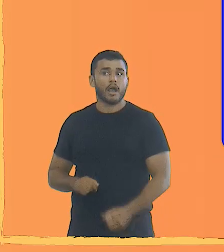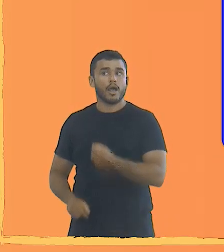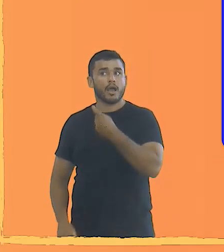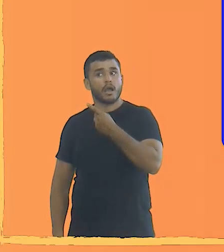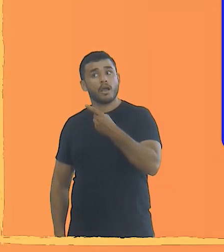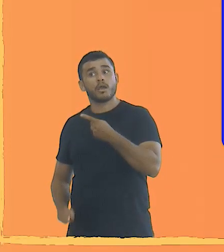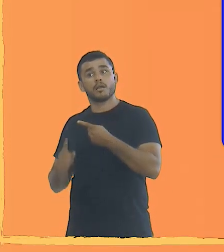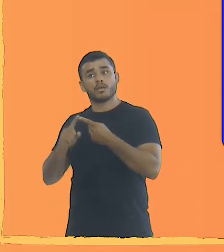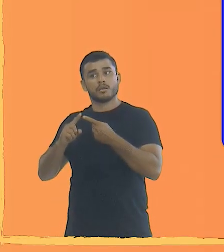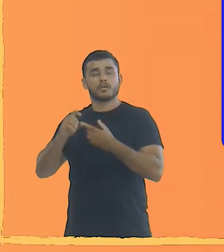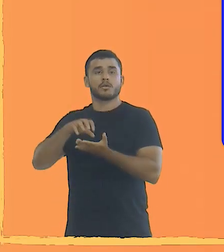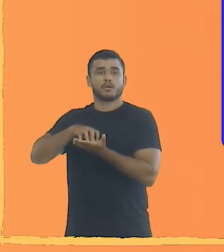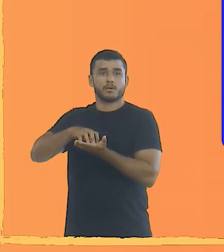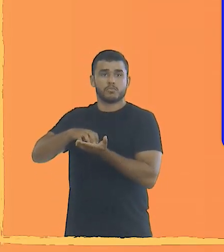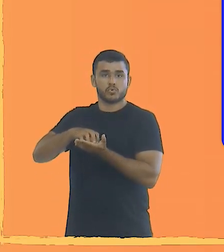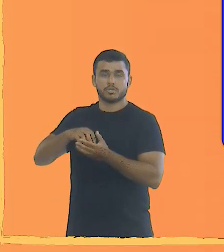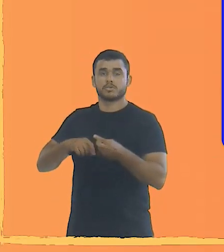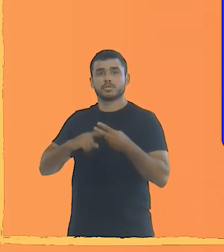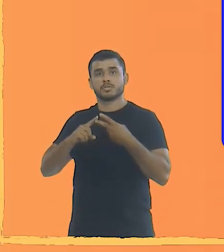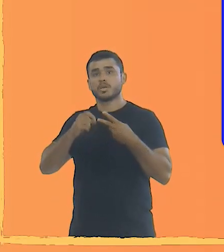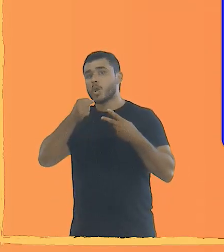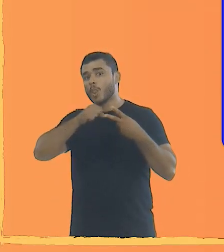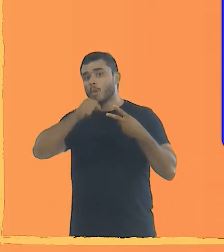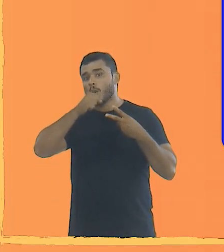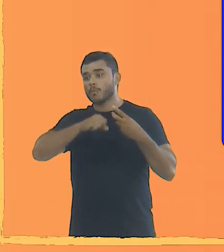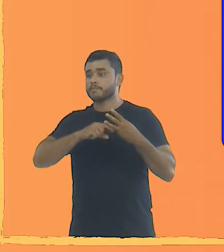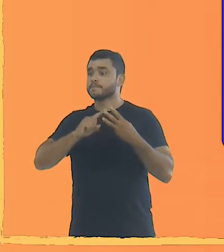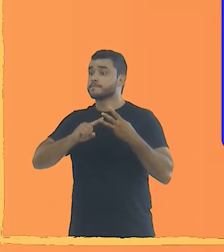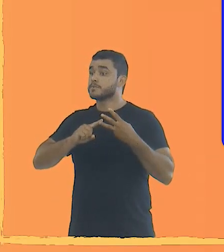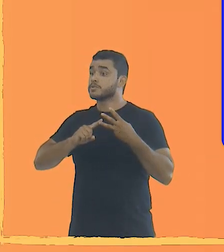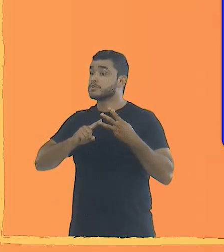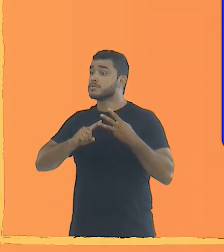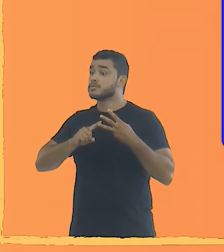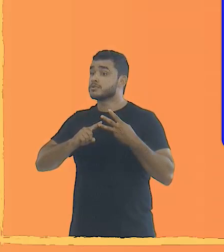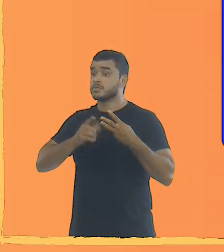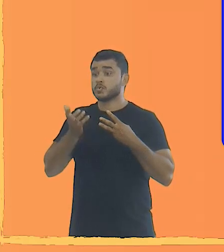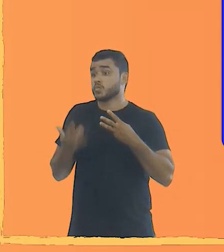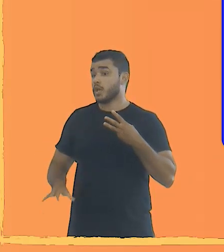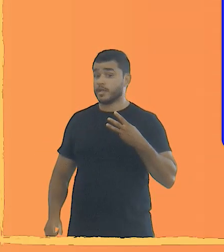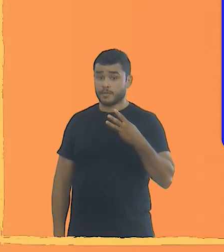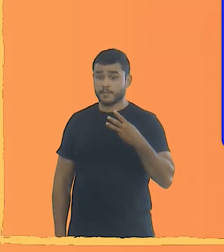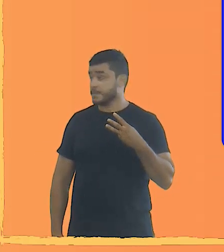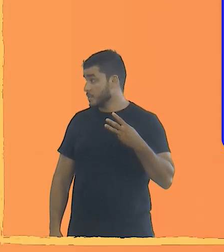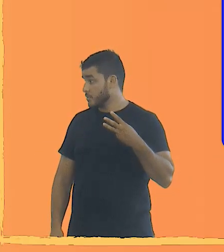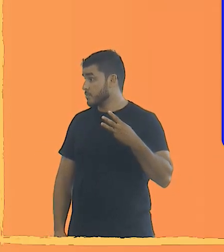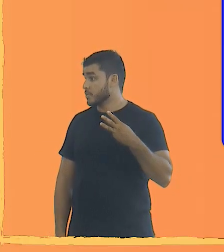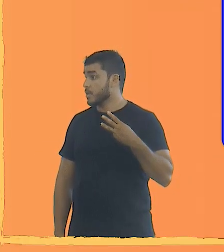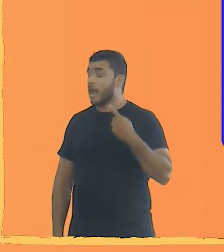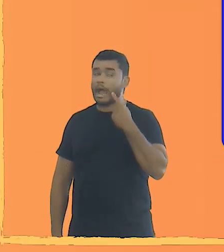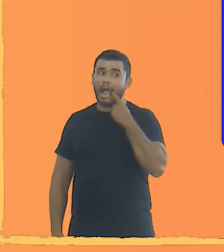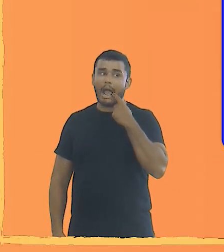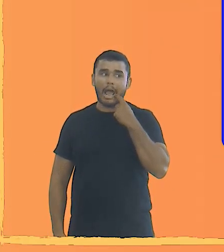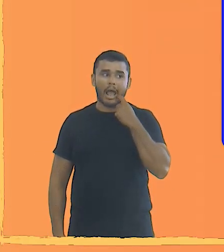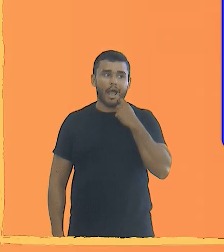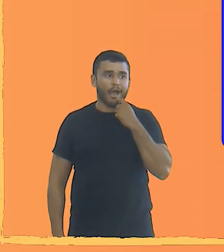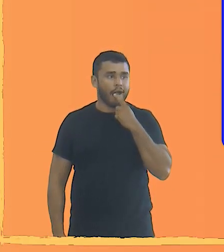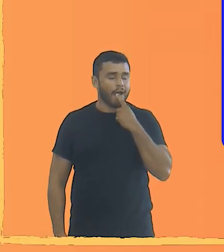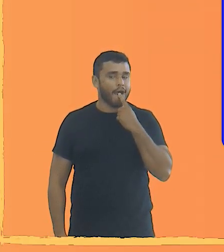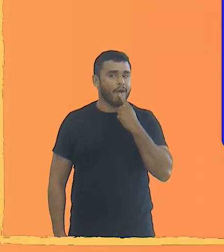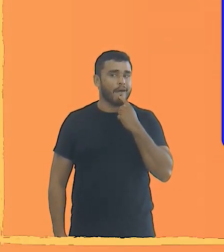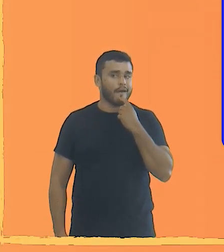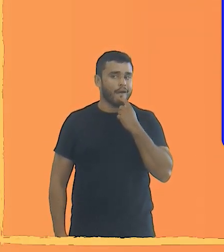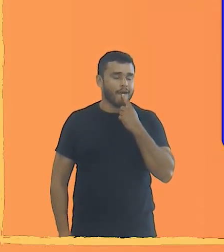ser pudim, pode ser sorvete e pode ser, eu não quero sobremesa. O que é que a gente fez? Dividir o problema em